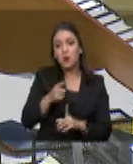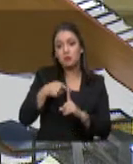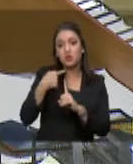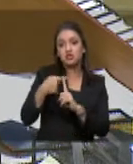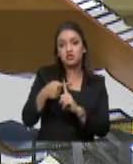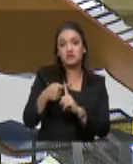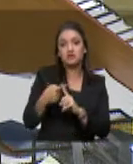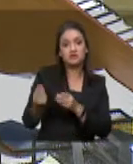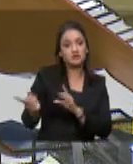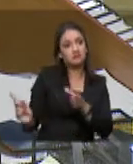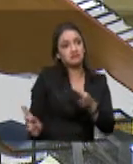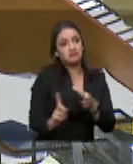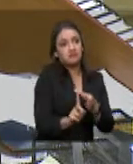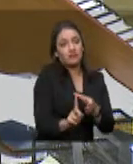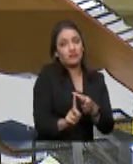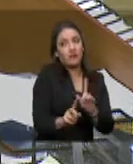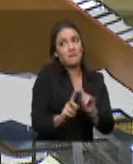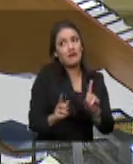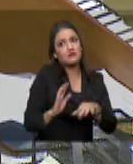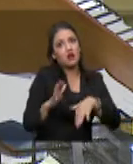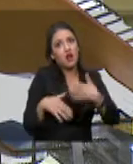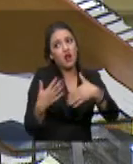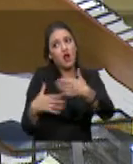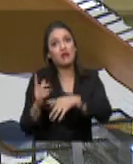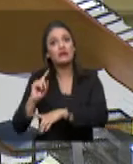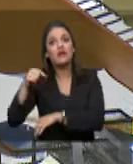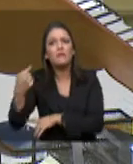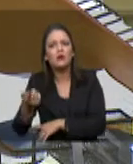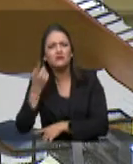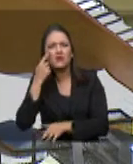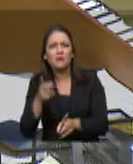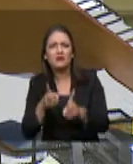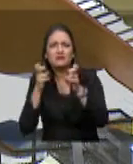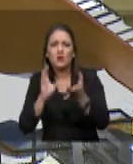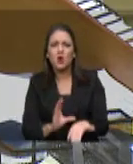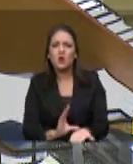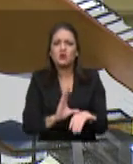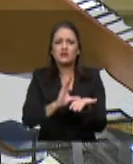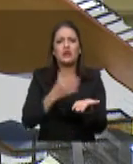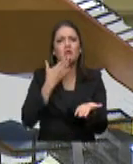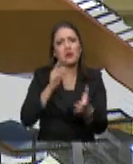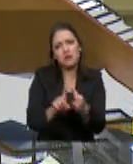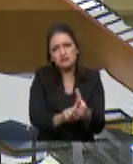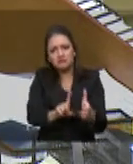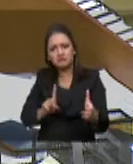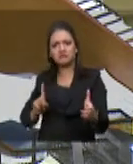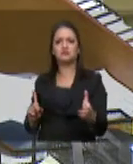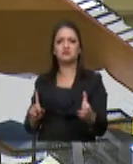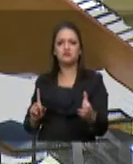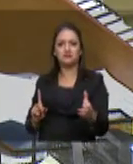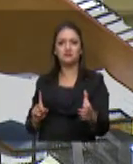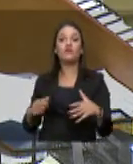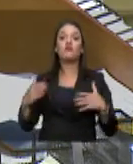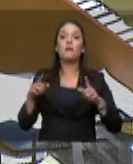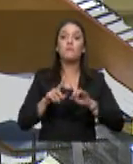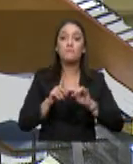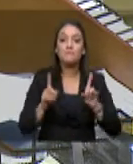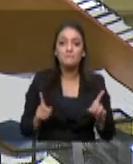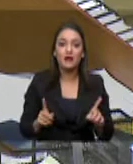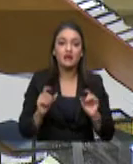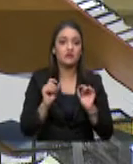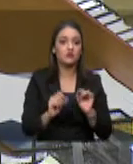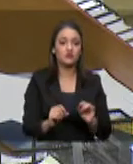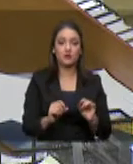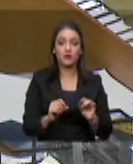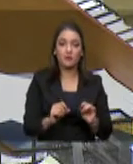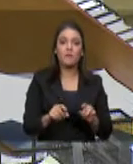Em outro momento histórico, diferentemente, acreditou-se que o Conselho ficaria melhor sem ela. Em todo caso, isso não elimina